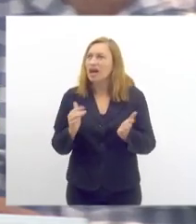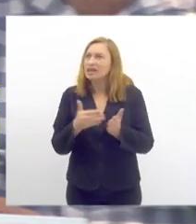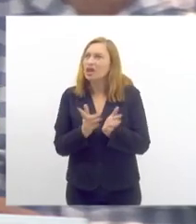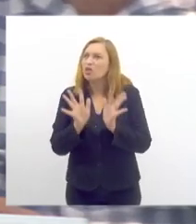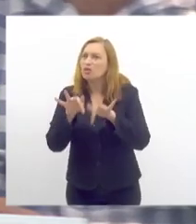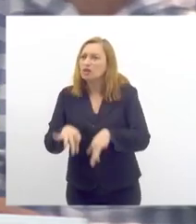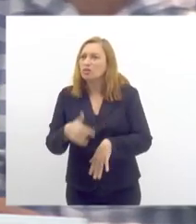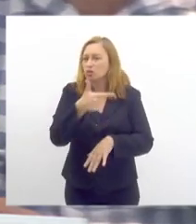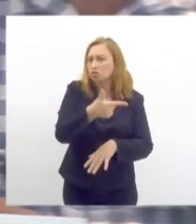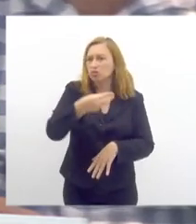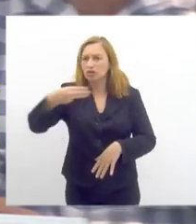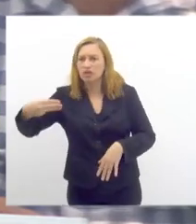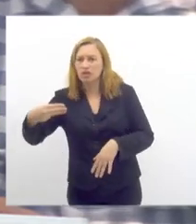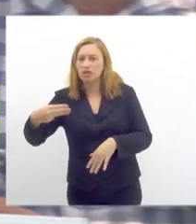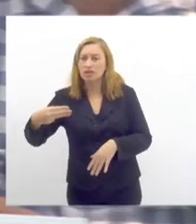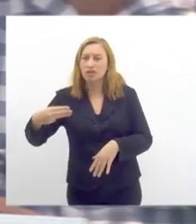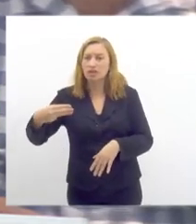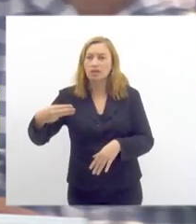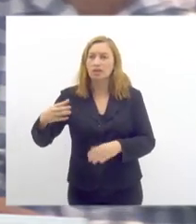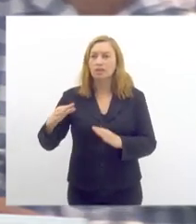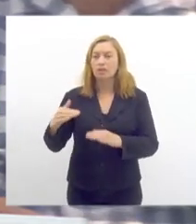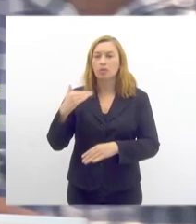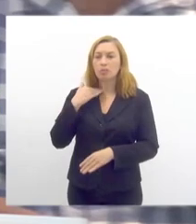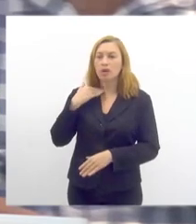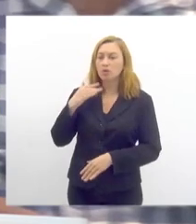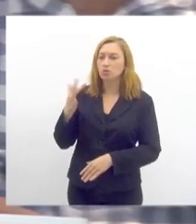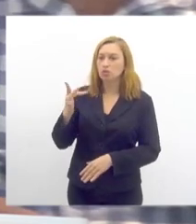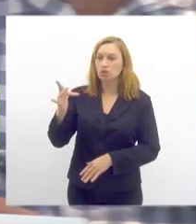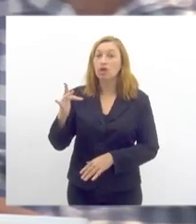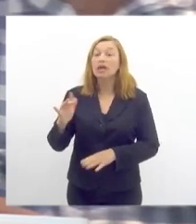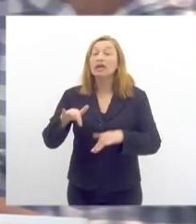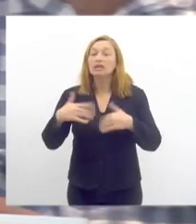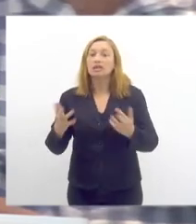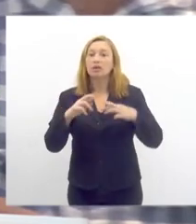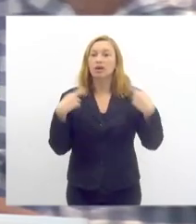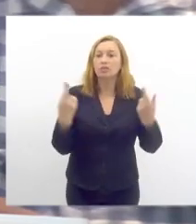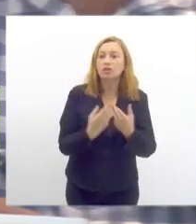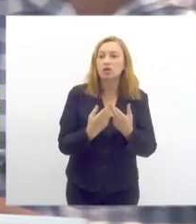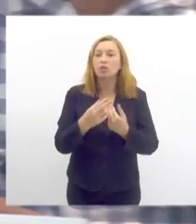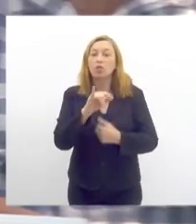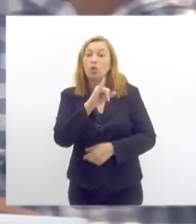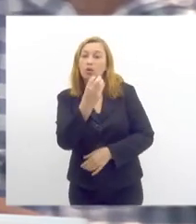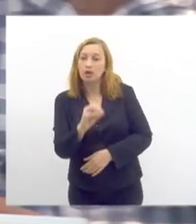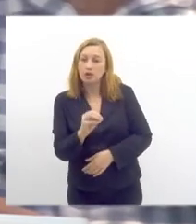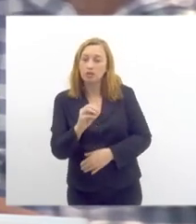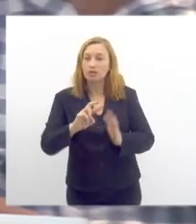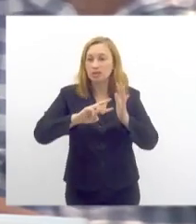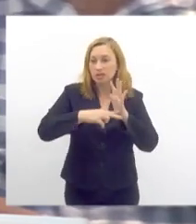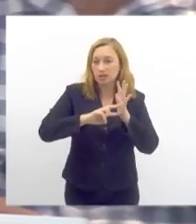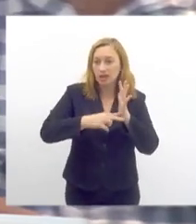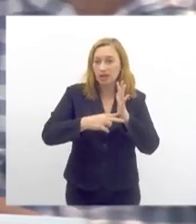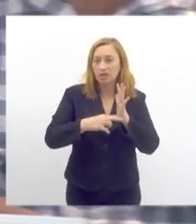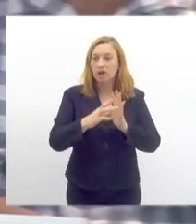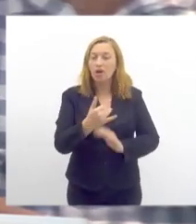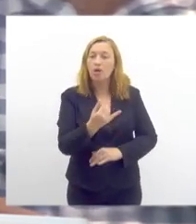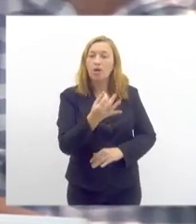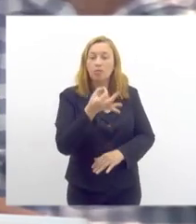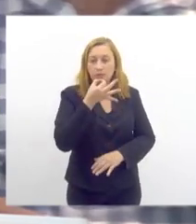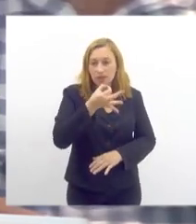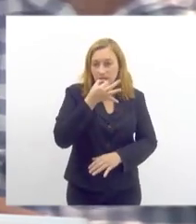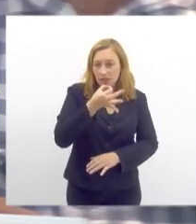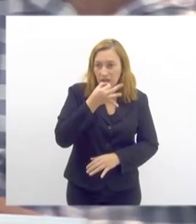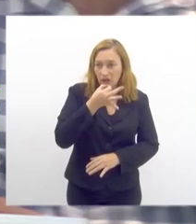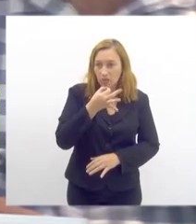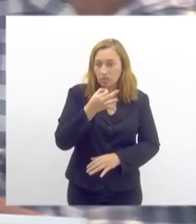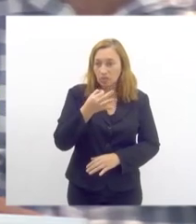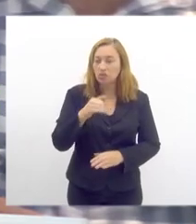2023 para o Tesouro. Por isso que, em reunião com o Igor e com o sindicato, a sugestão do sindicato, do Igor e do William,